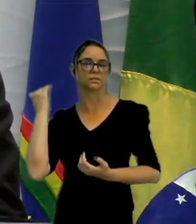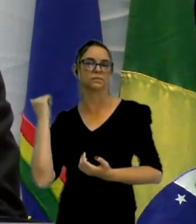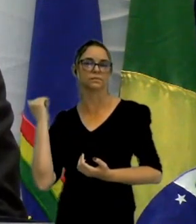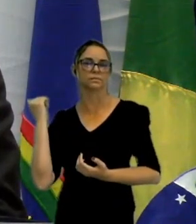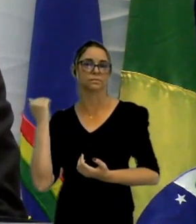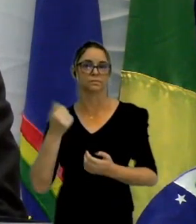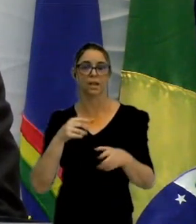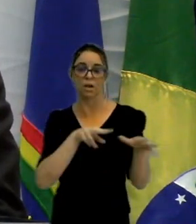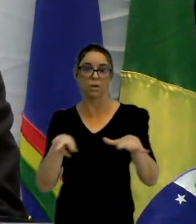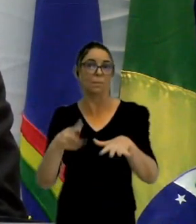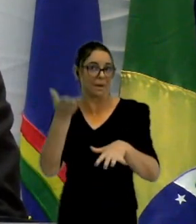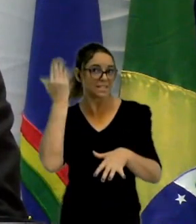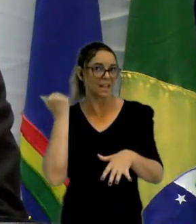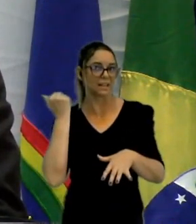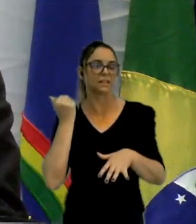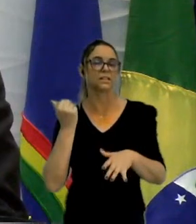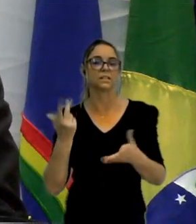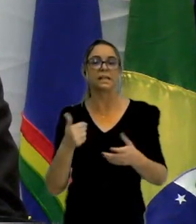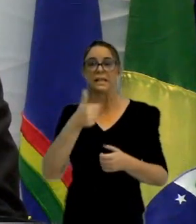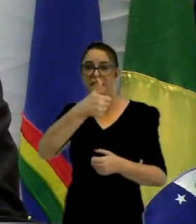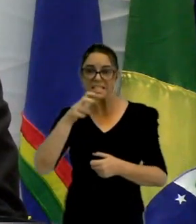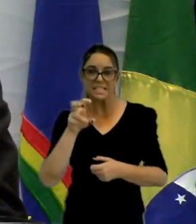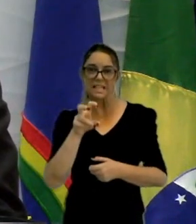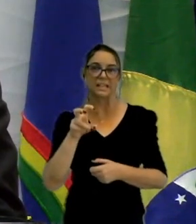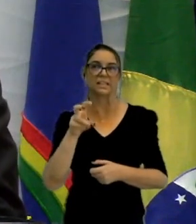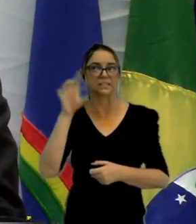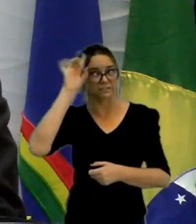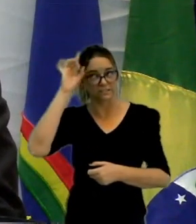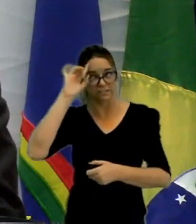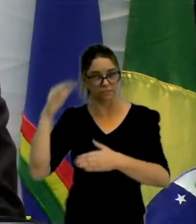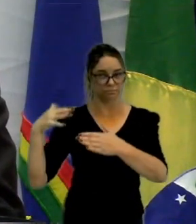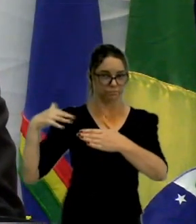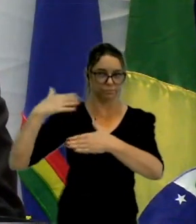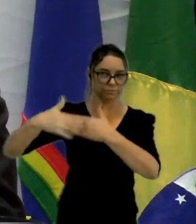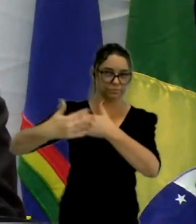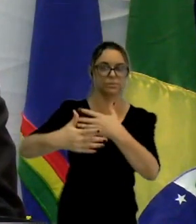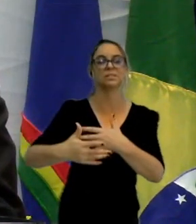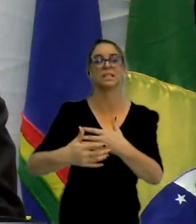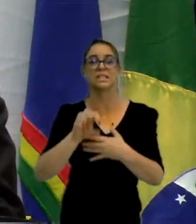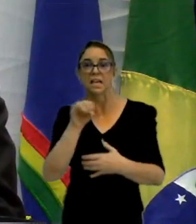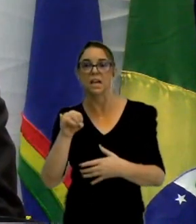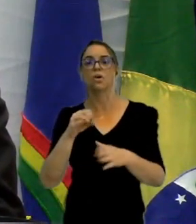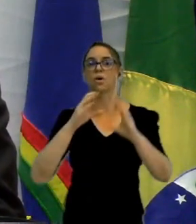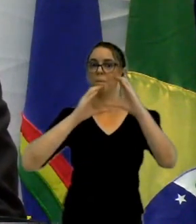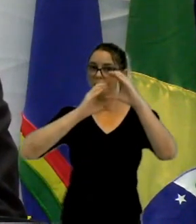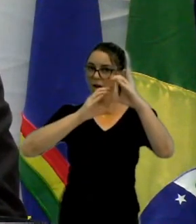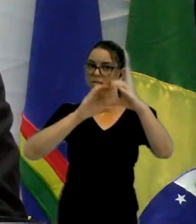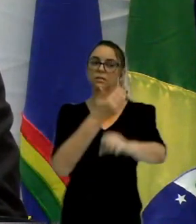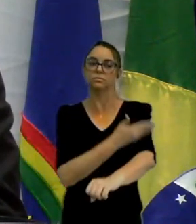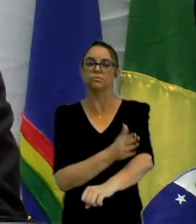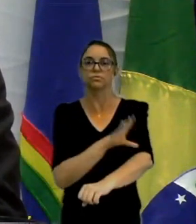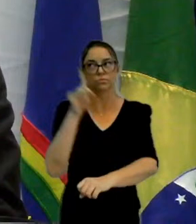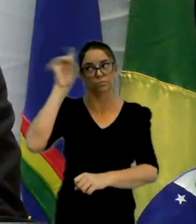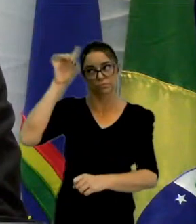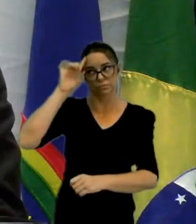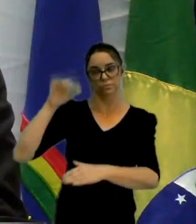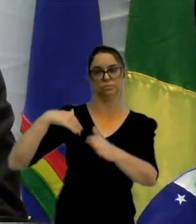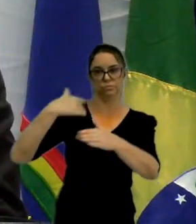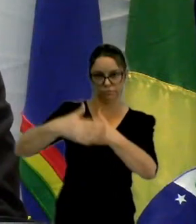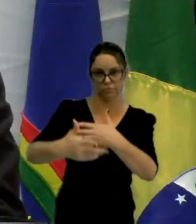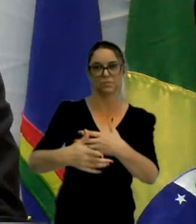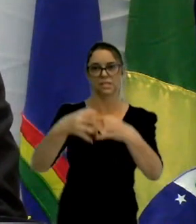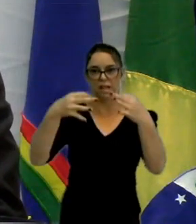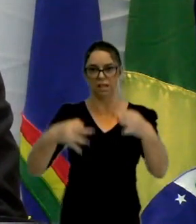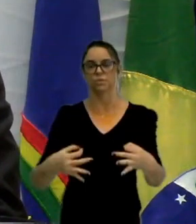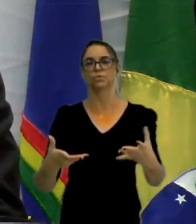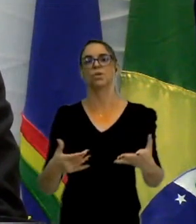transcorrido 15 dias a contar de quarta-feira passada, se a Compesa não fornecer com regularidade água aos usuários